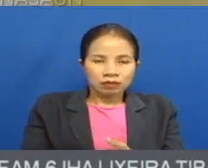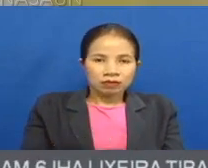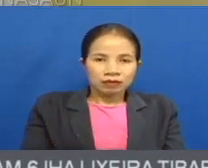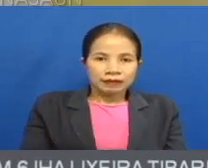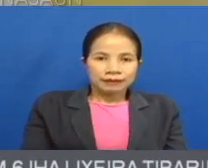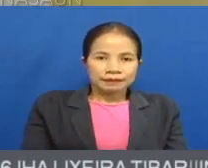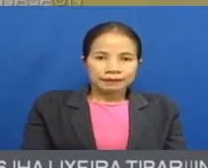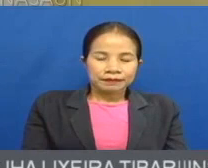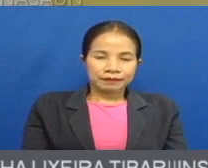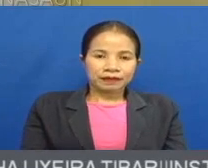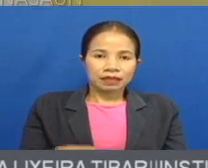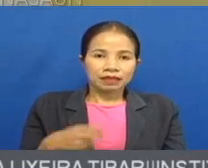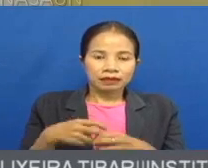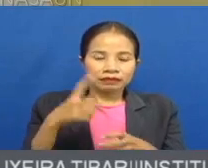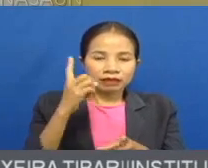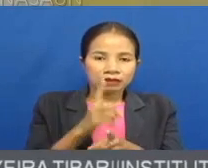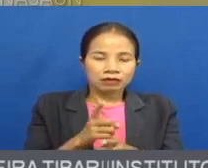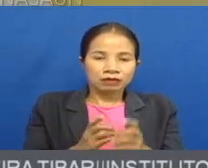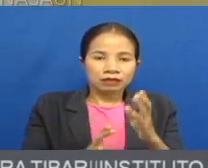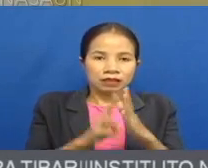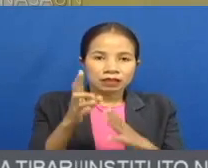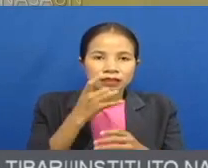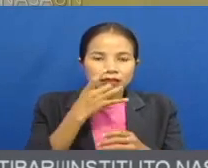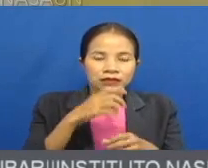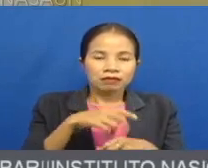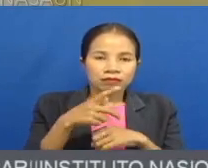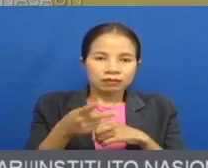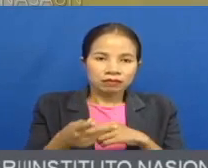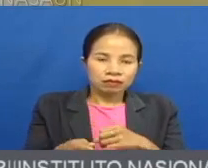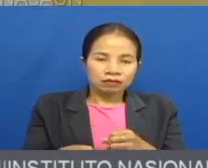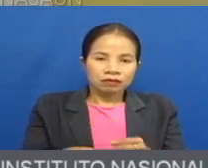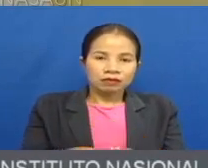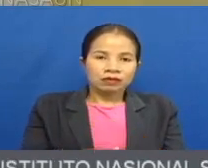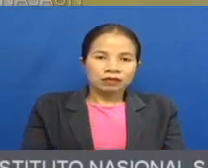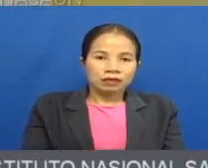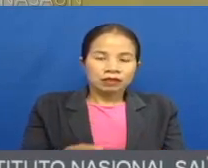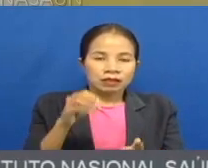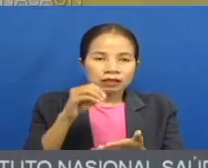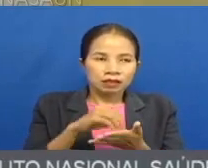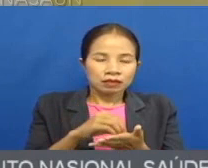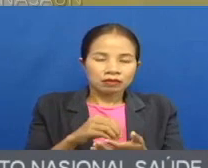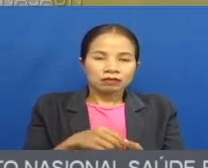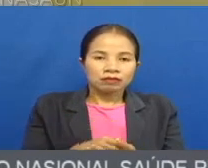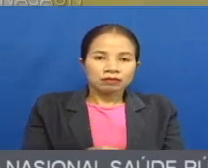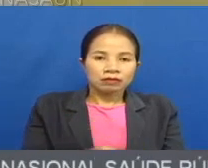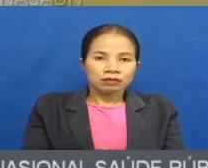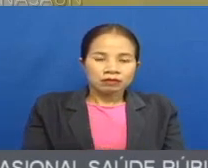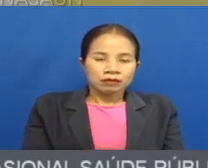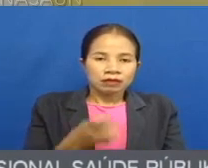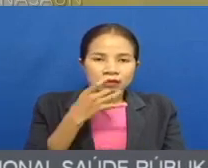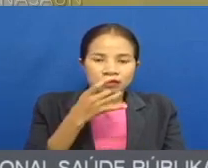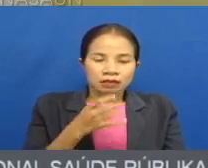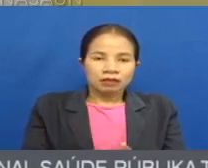Né. Afeta a loja, né, mas a Irene, quando a Irene é em Mono, e a Nebama e a Monta, contra, monta transformador, então